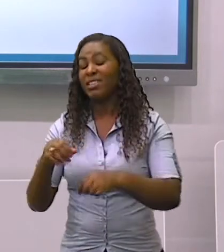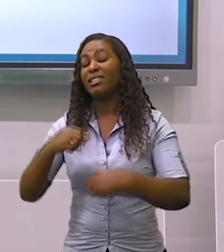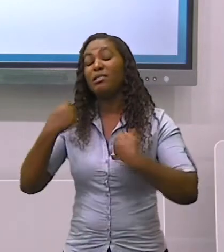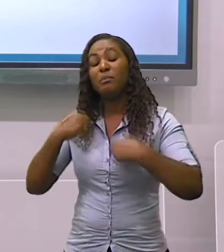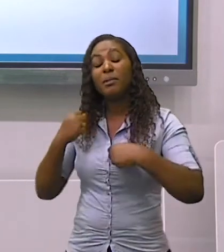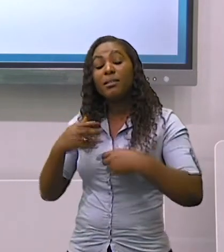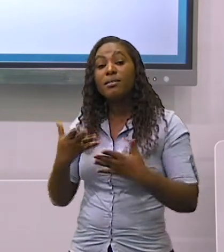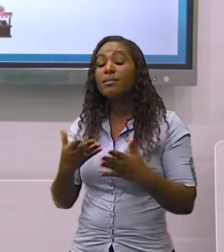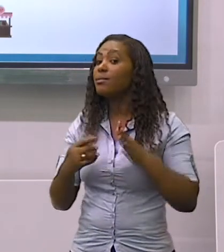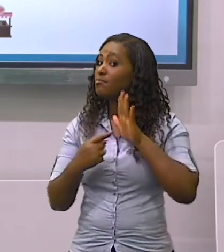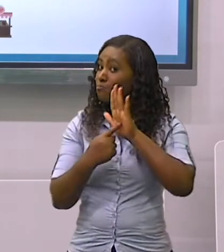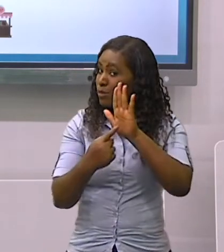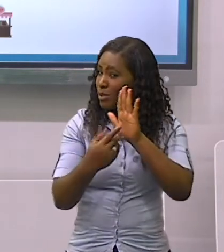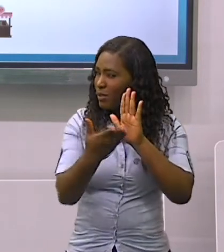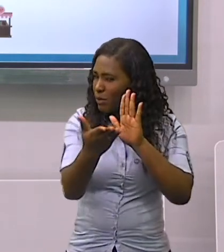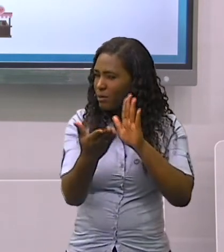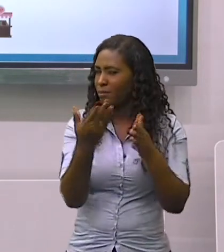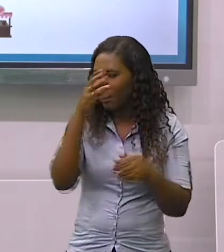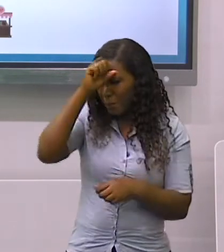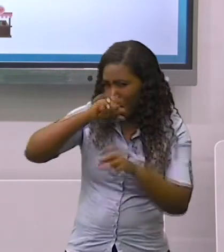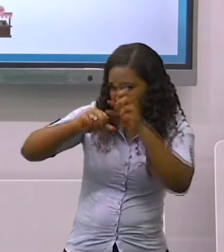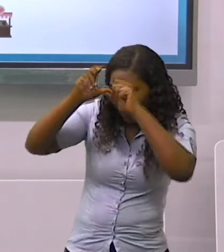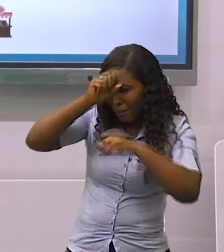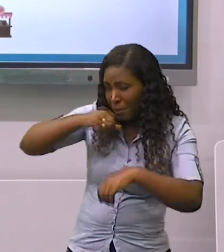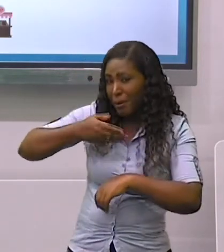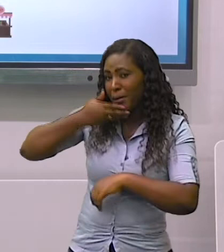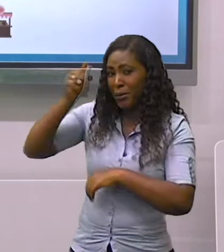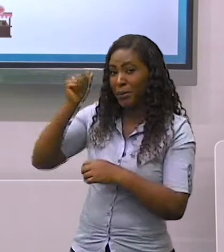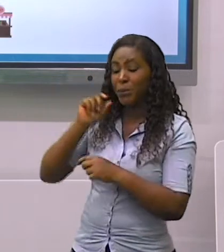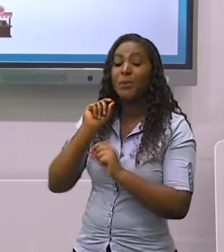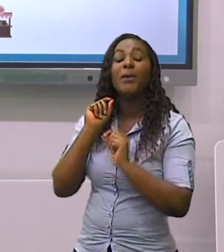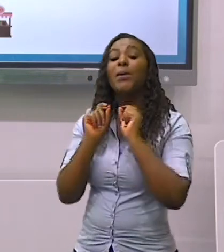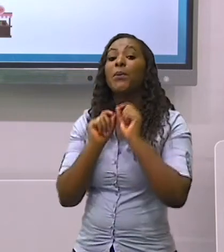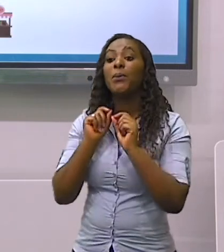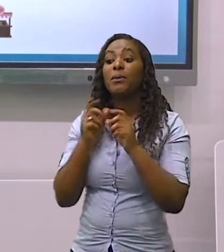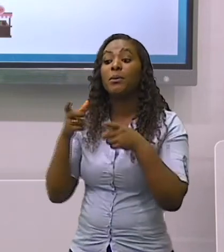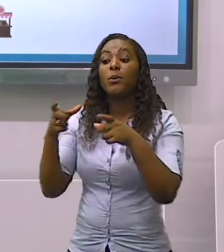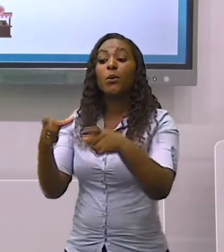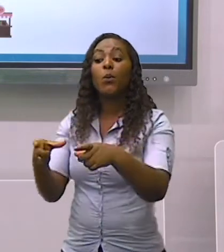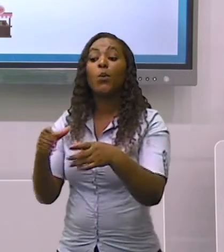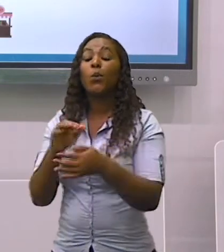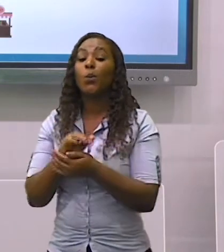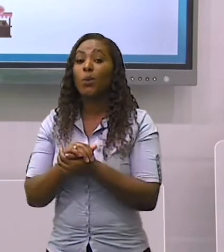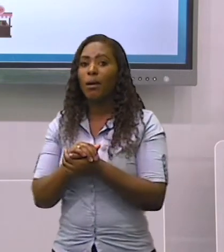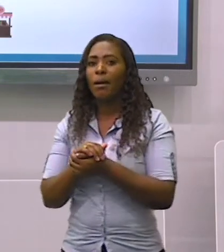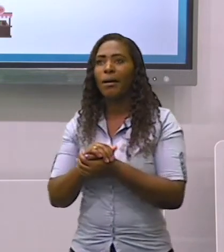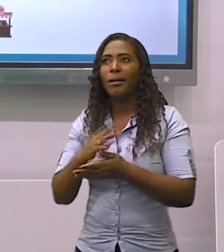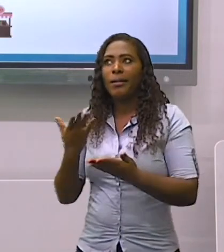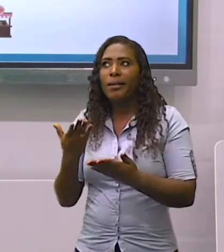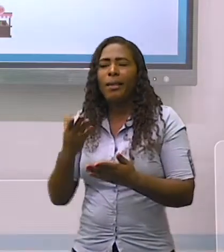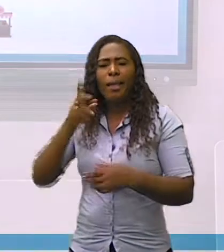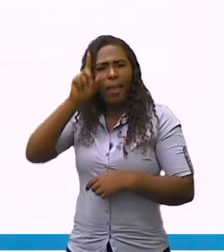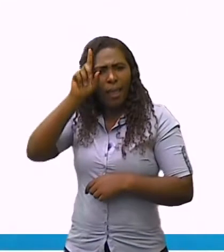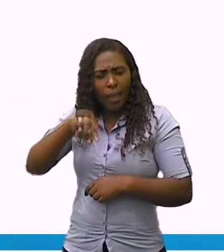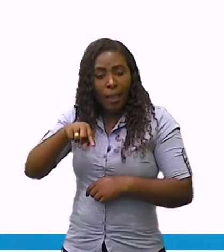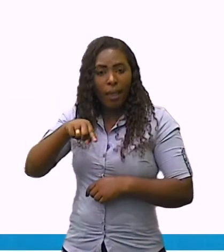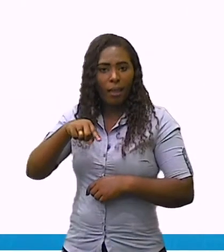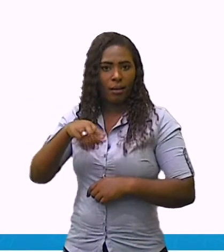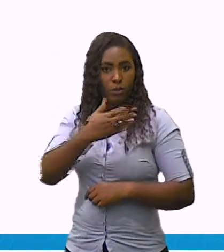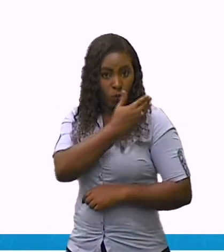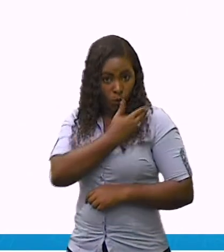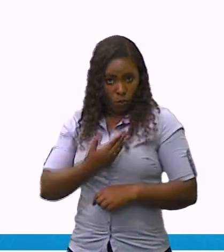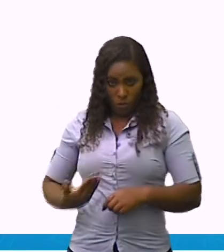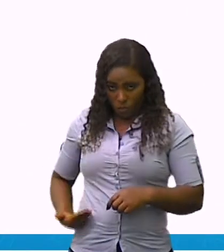ser destacado. São os locais de acesso público, porém, que